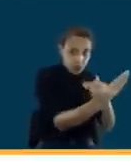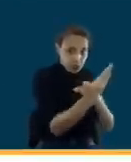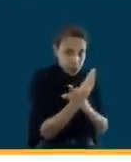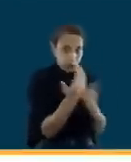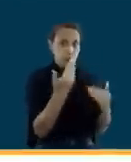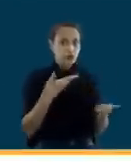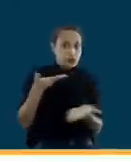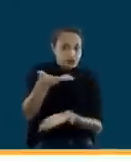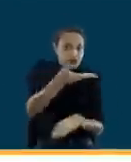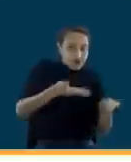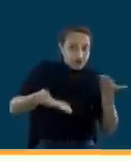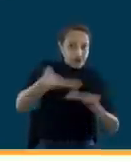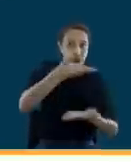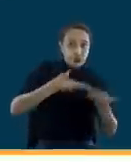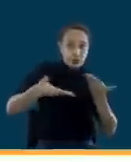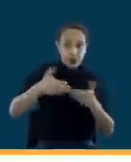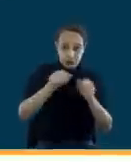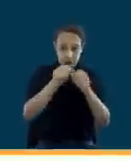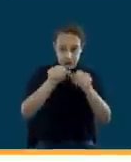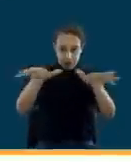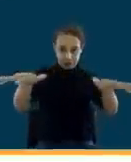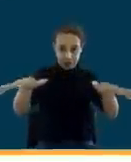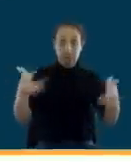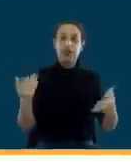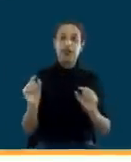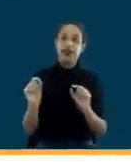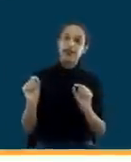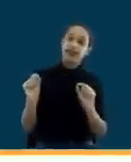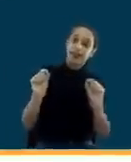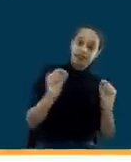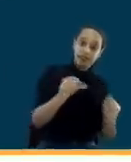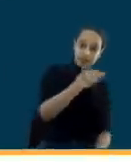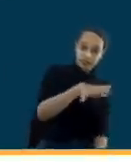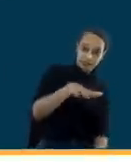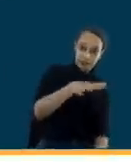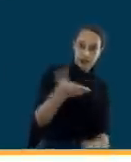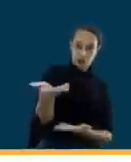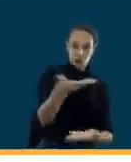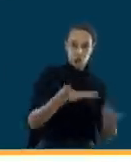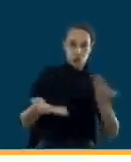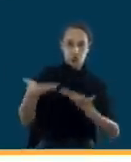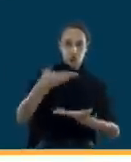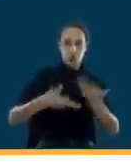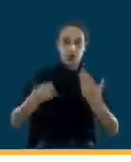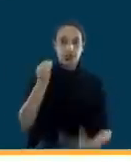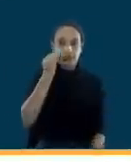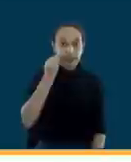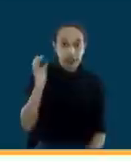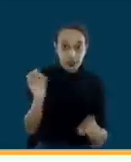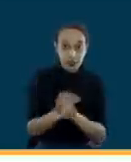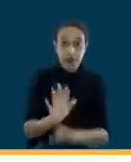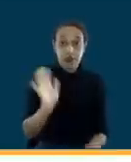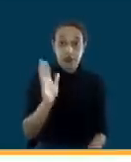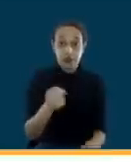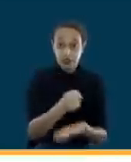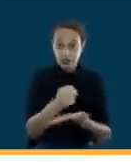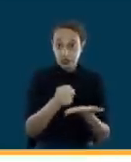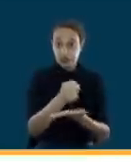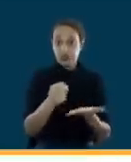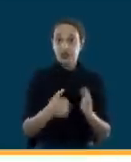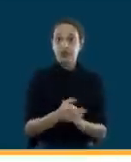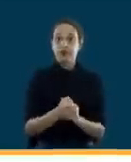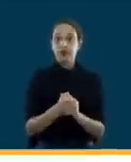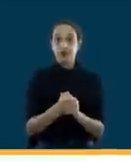faz também essa repartição nesse ambiente colaborativo de experiências que estão mais consolidadas. Mas também precisamos aprender com a